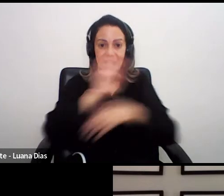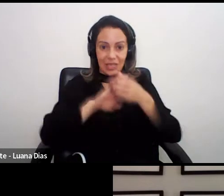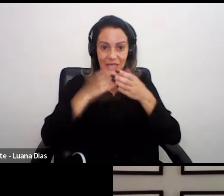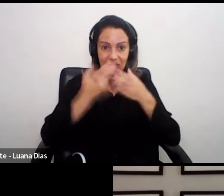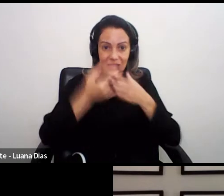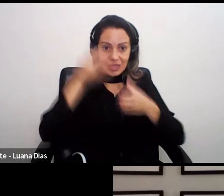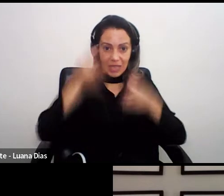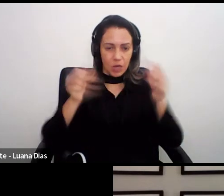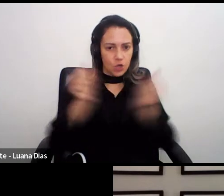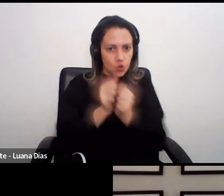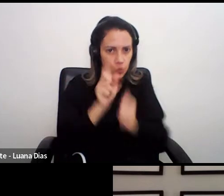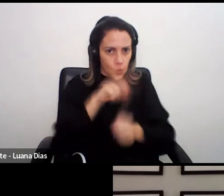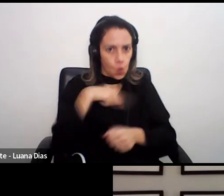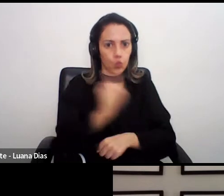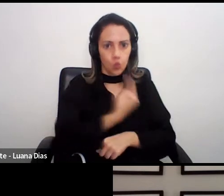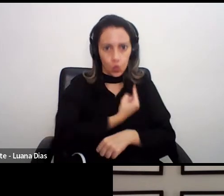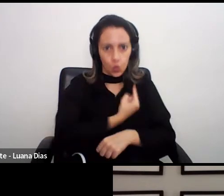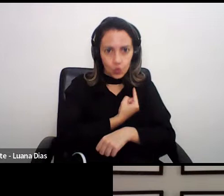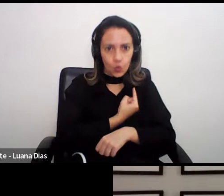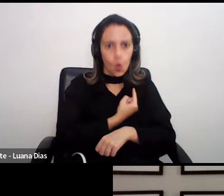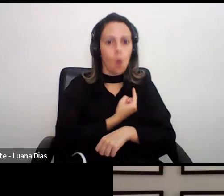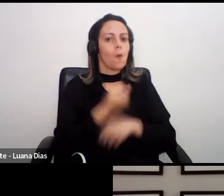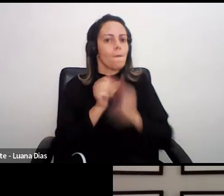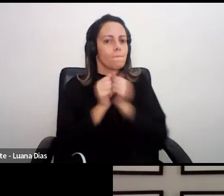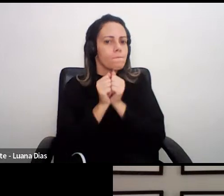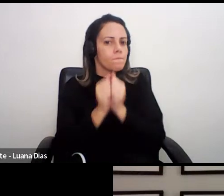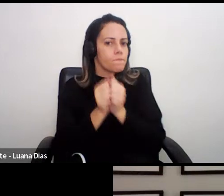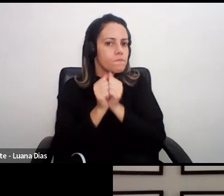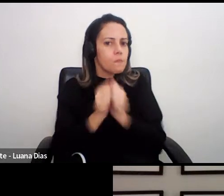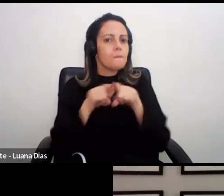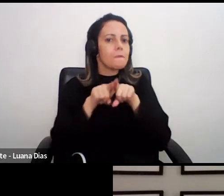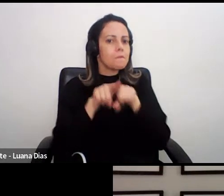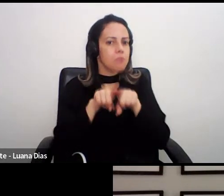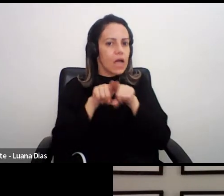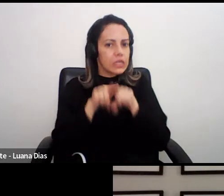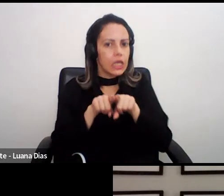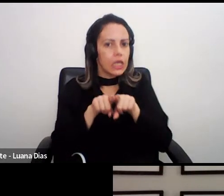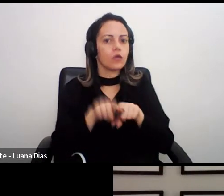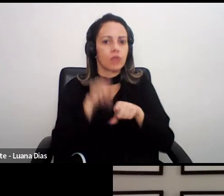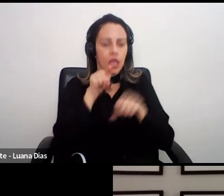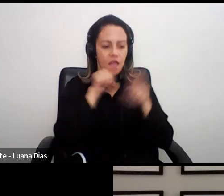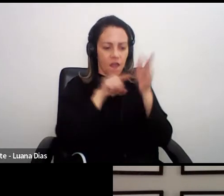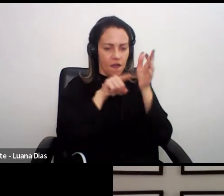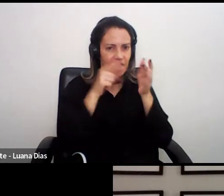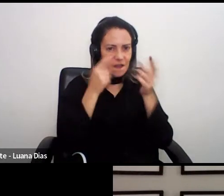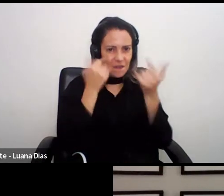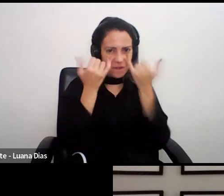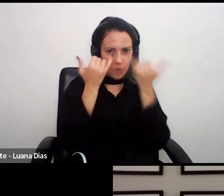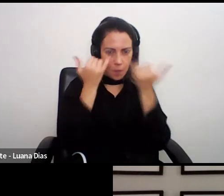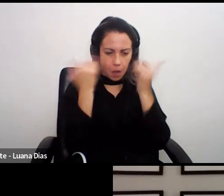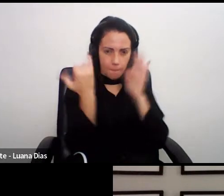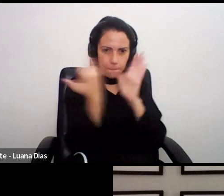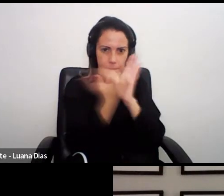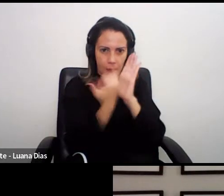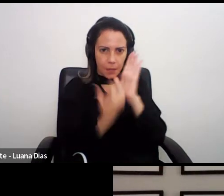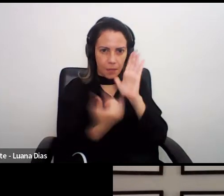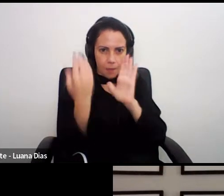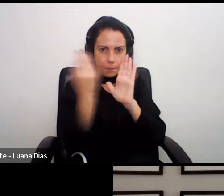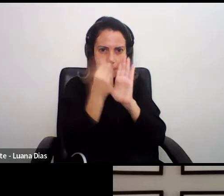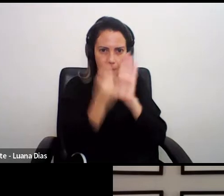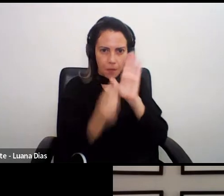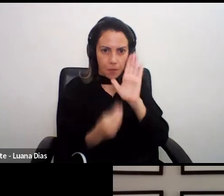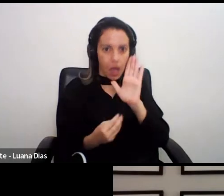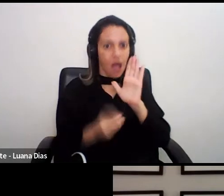conosco como parceiros desses levantamentos de dados, foi uma coisa também complexa.